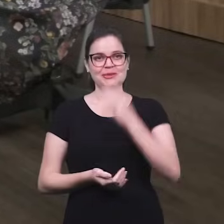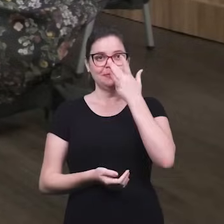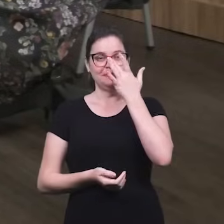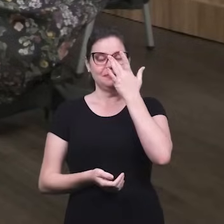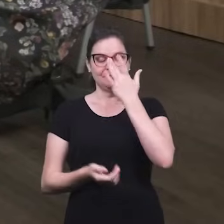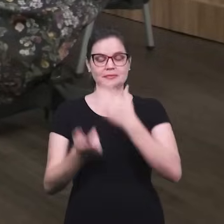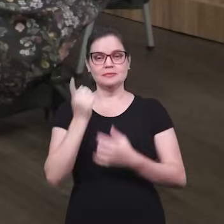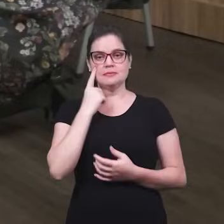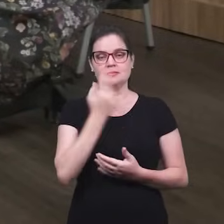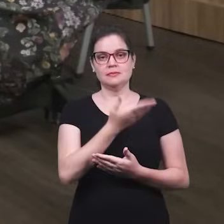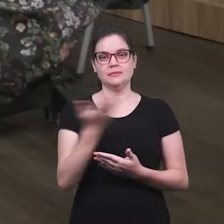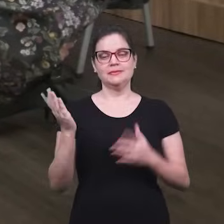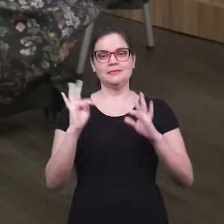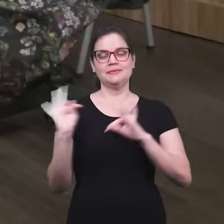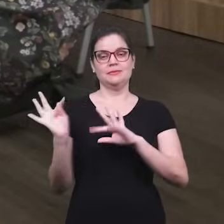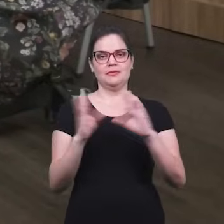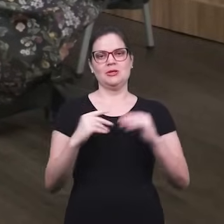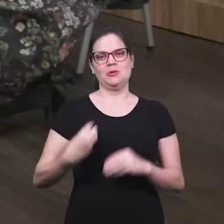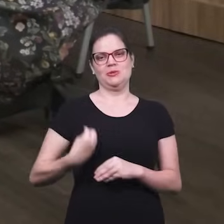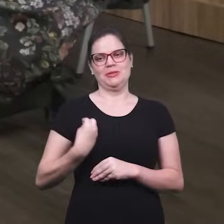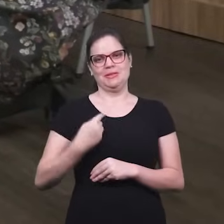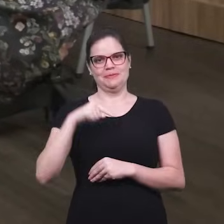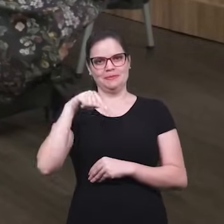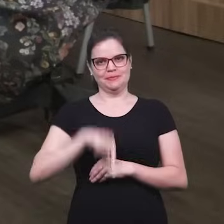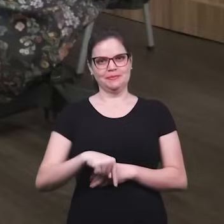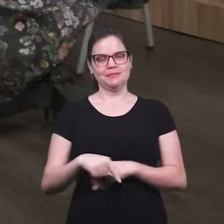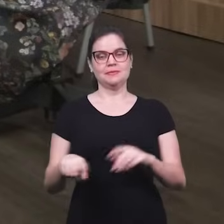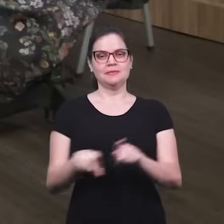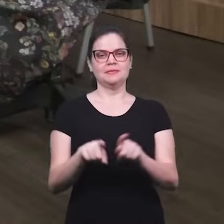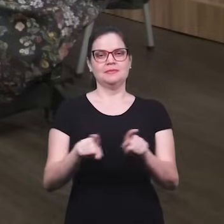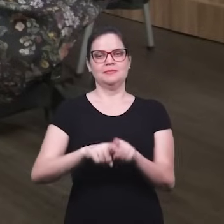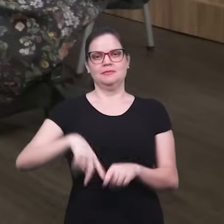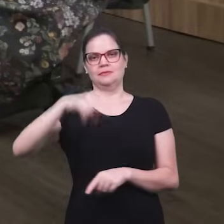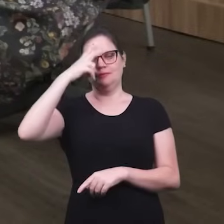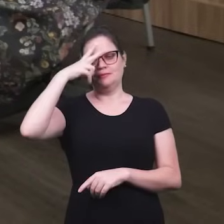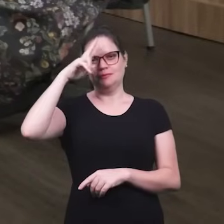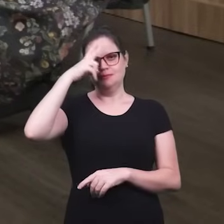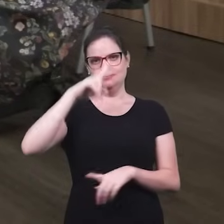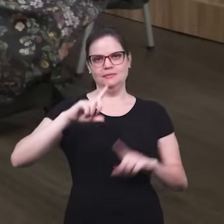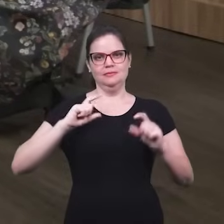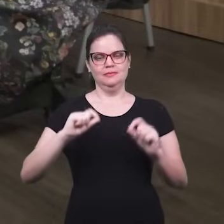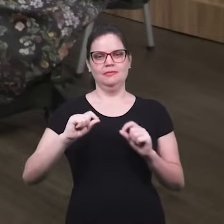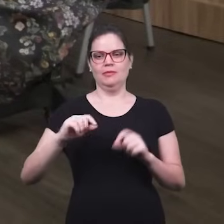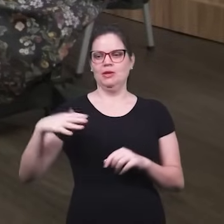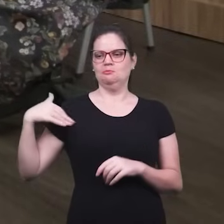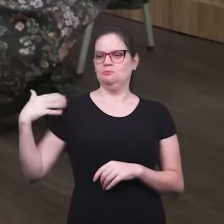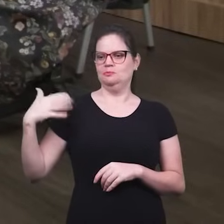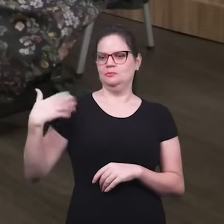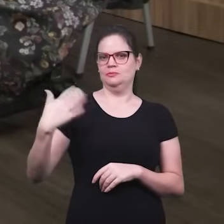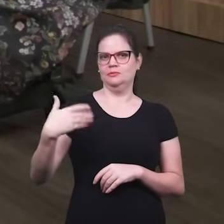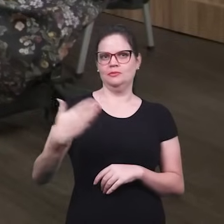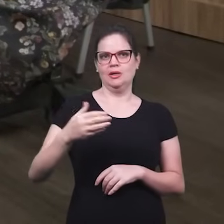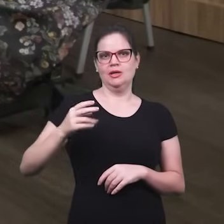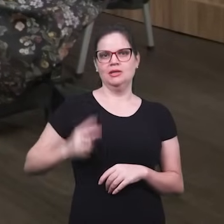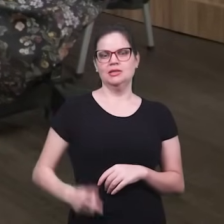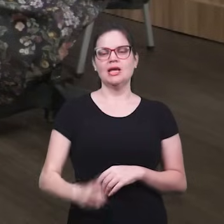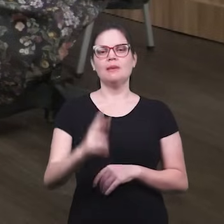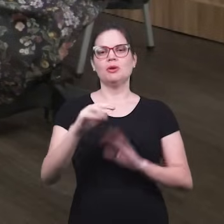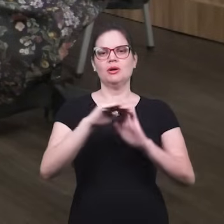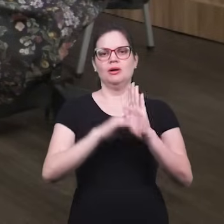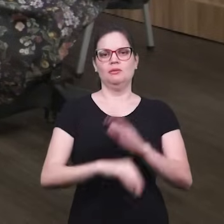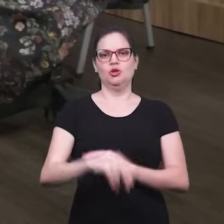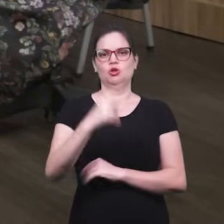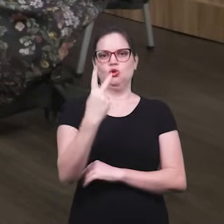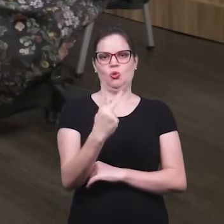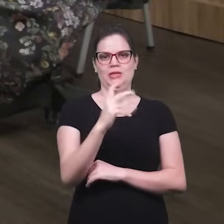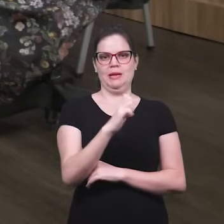vê todos aqueles que estamos aqui no estúdio, lembrando que já de algum tempo para cá nós estamos fazendo o programa em